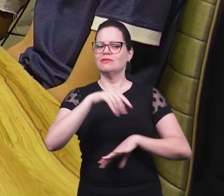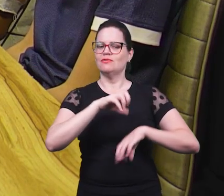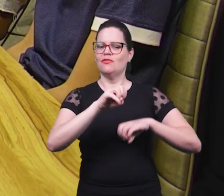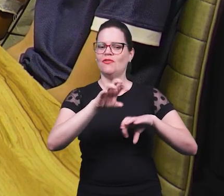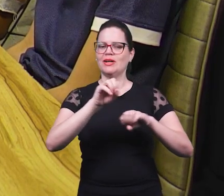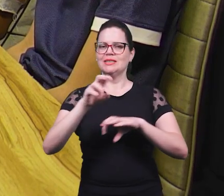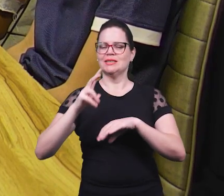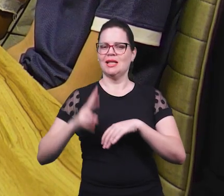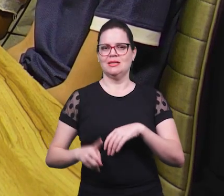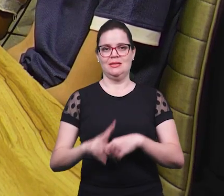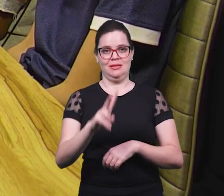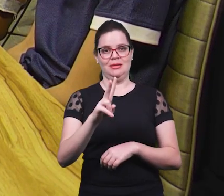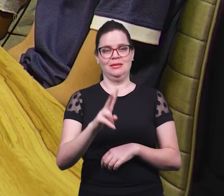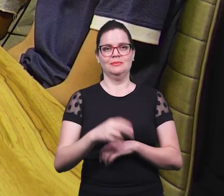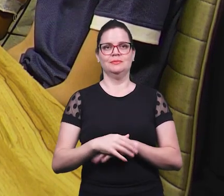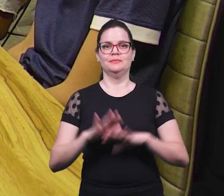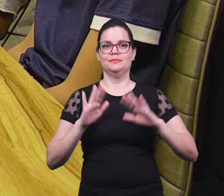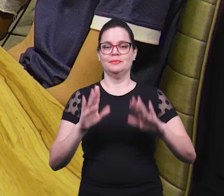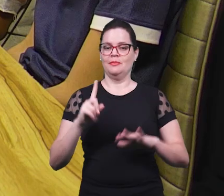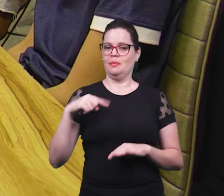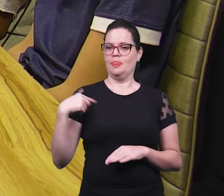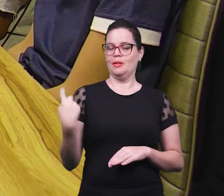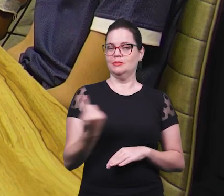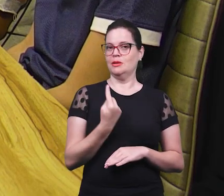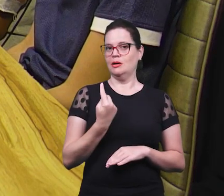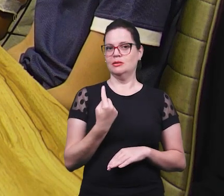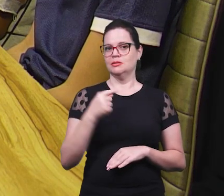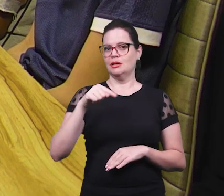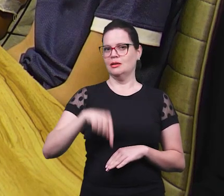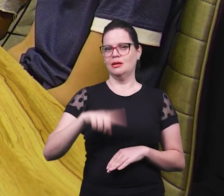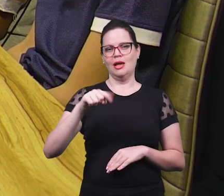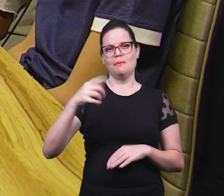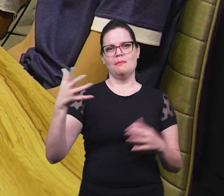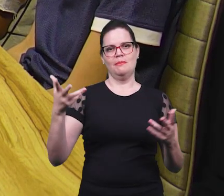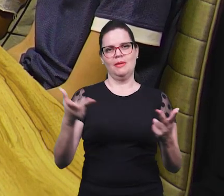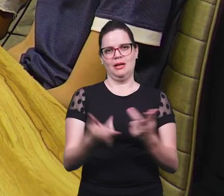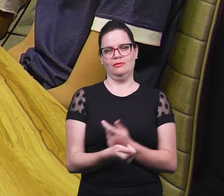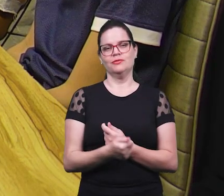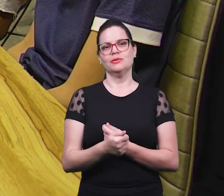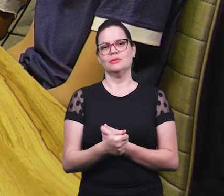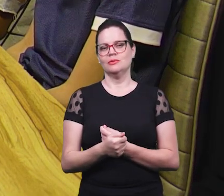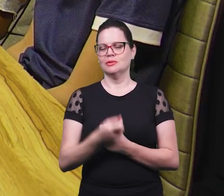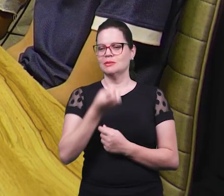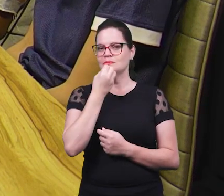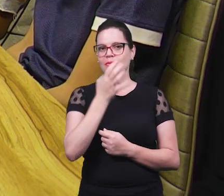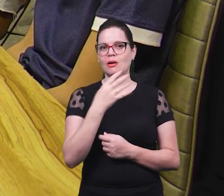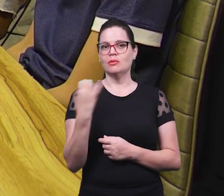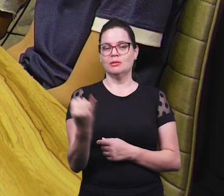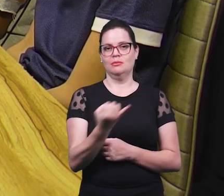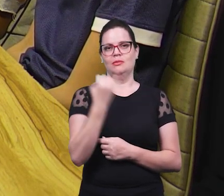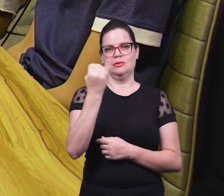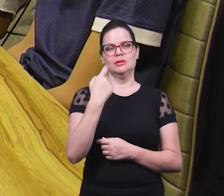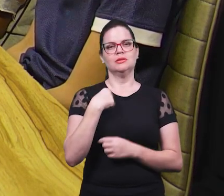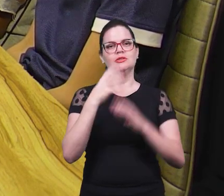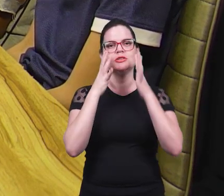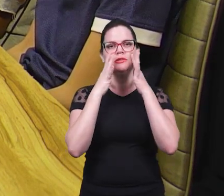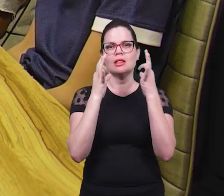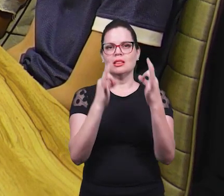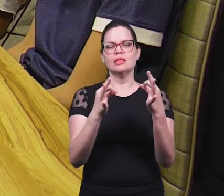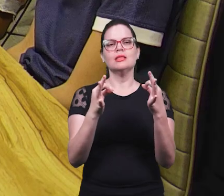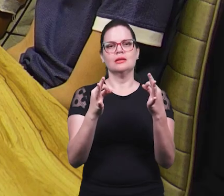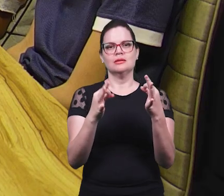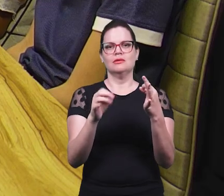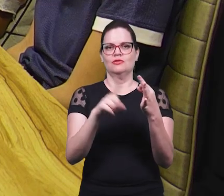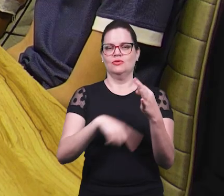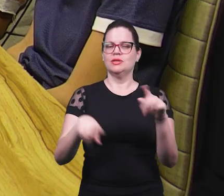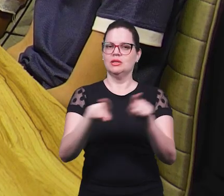como tem passado. Então, para nós, é maravilhoso. É muito importante ouvir isso e vocês também